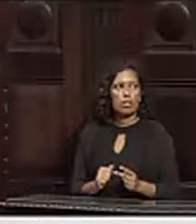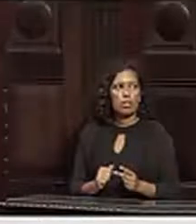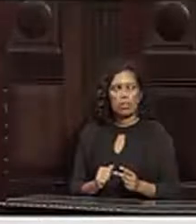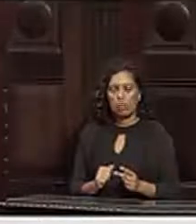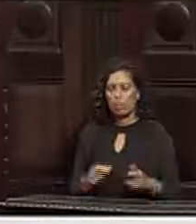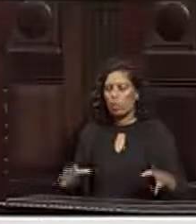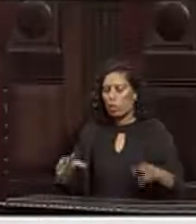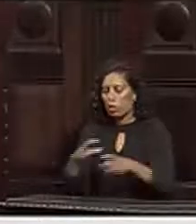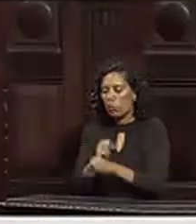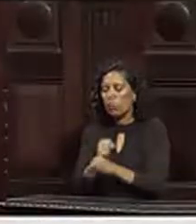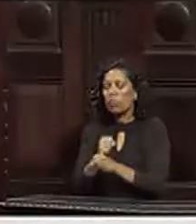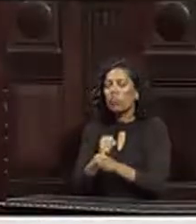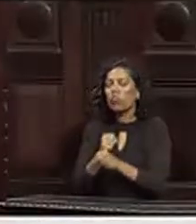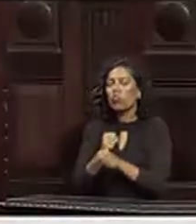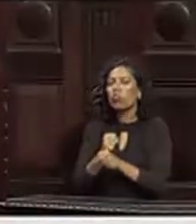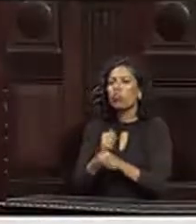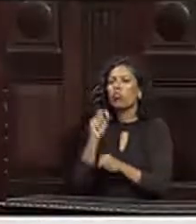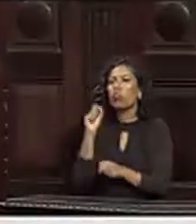incorpora